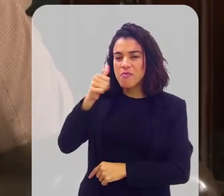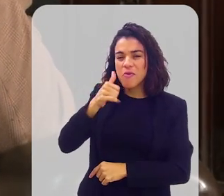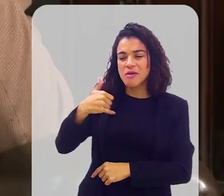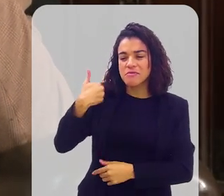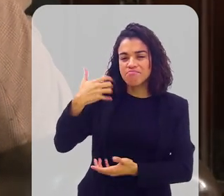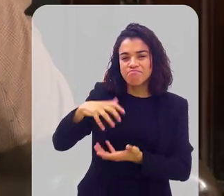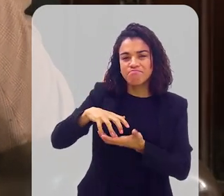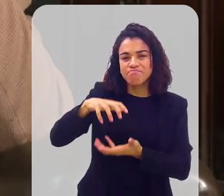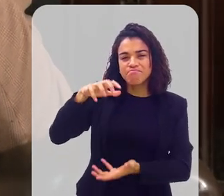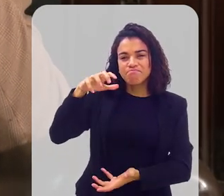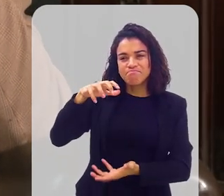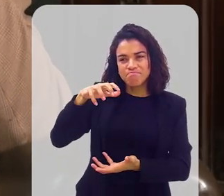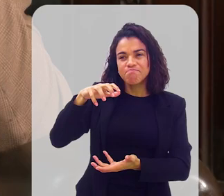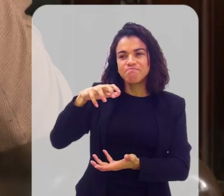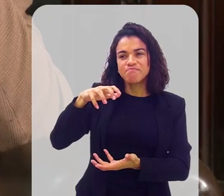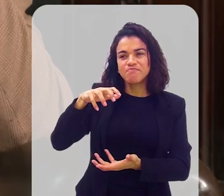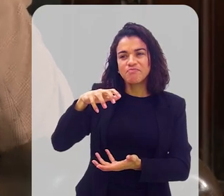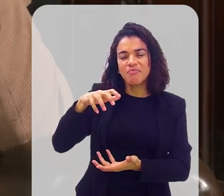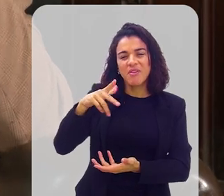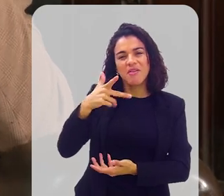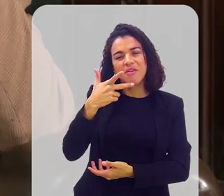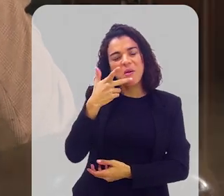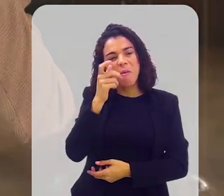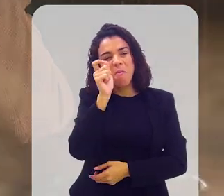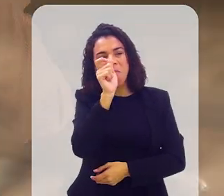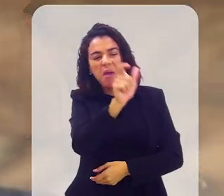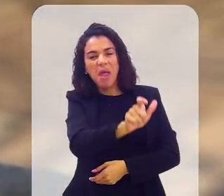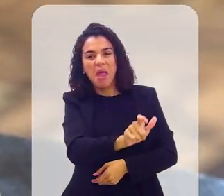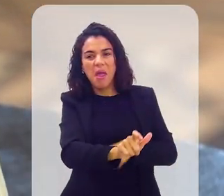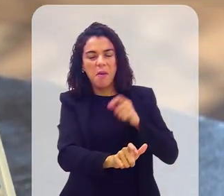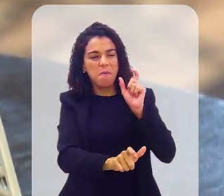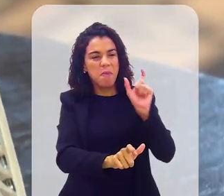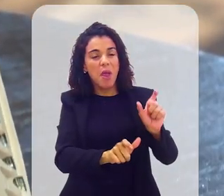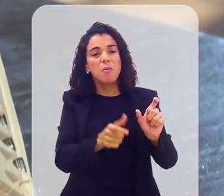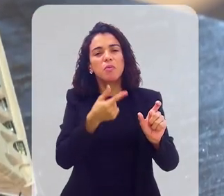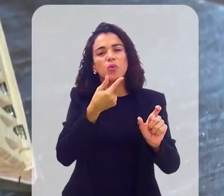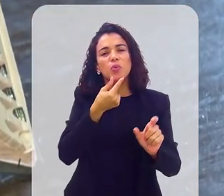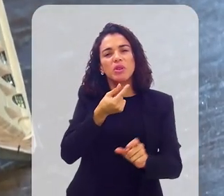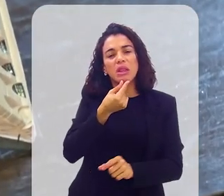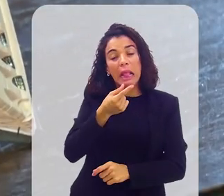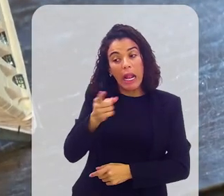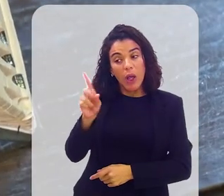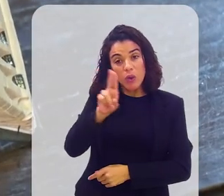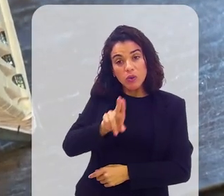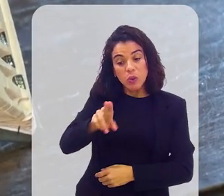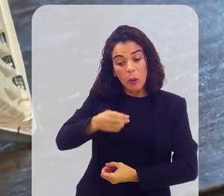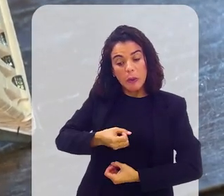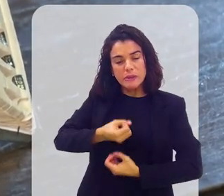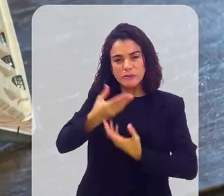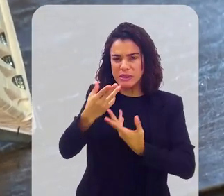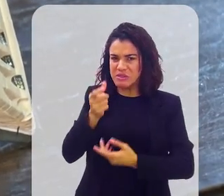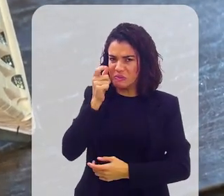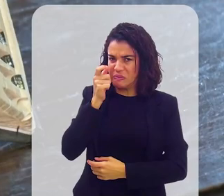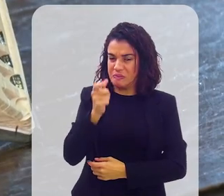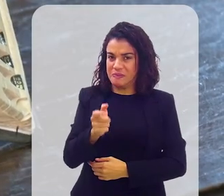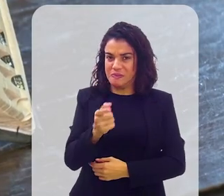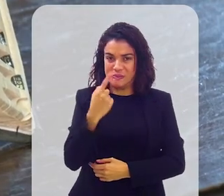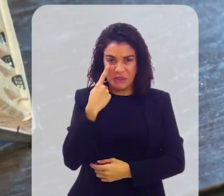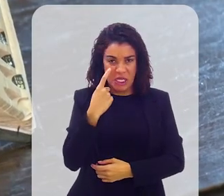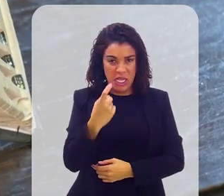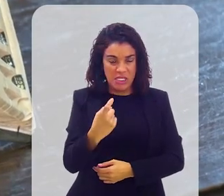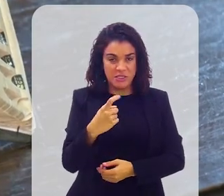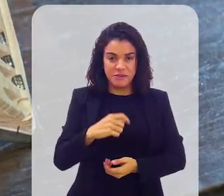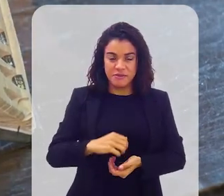senhora fazer uma desfeita muito grande para um menino. E ela usou uma expressão muito interessante, essa senhora.